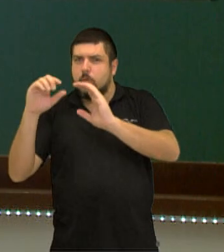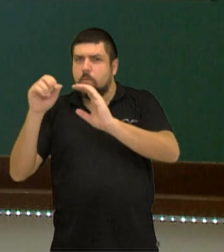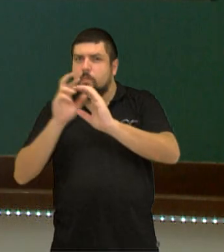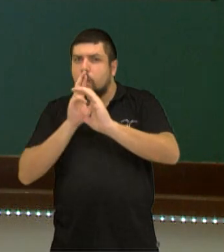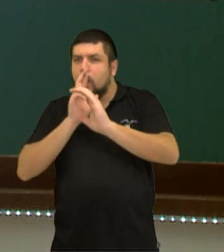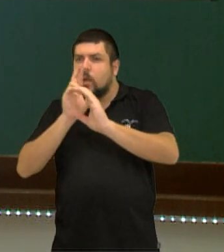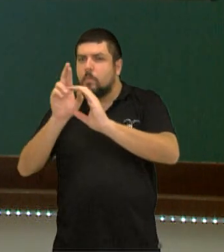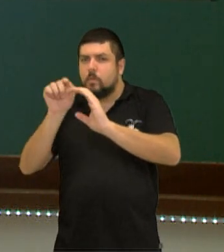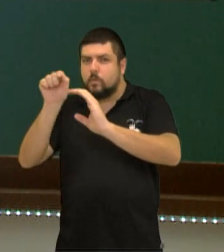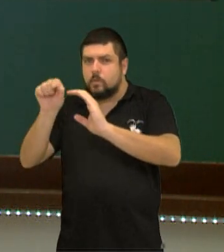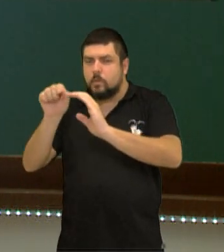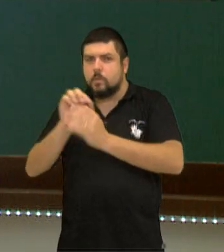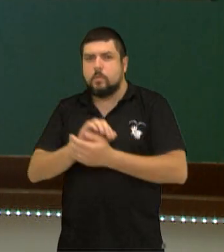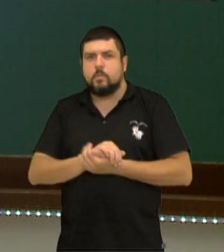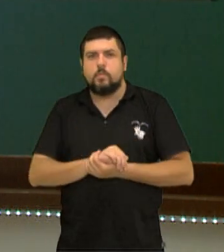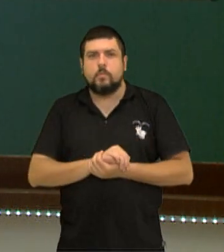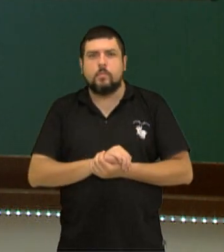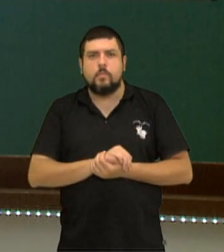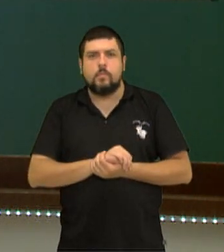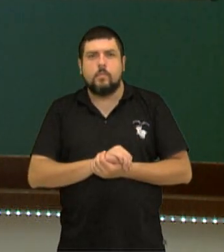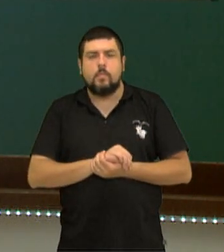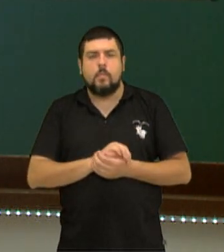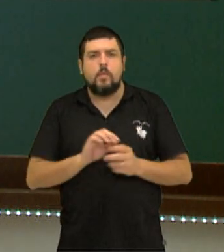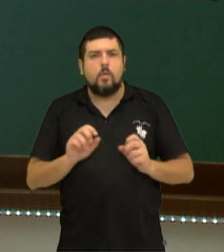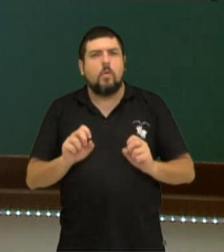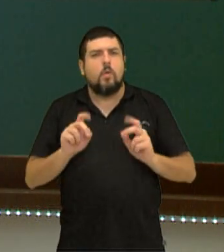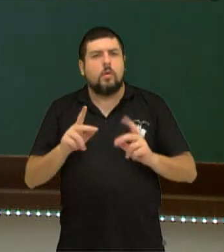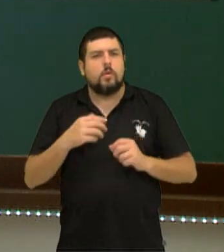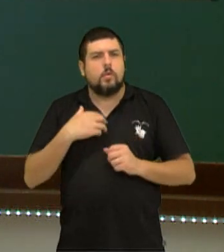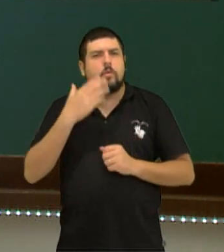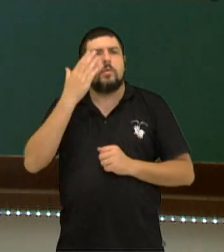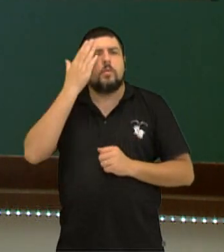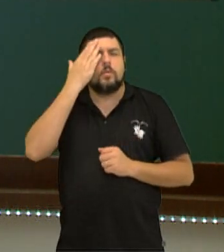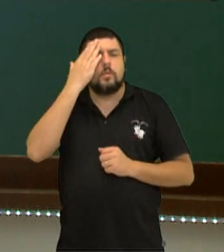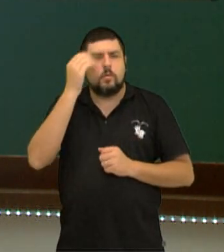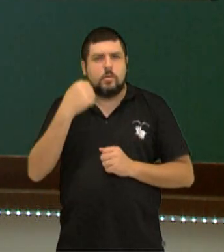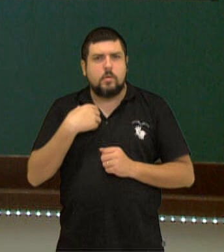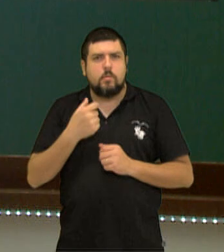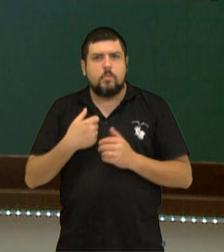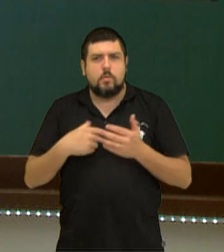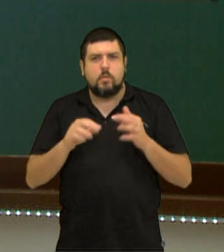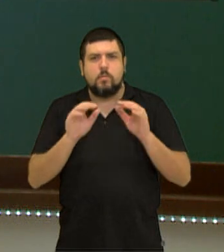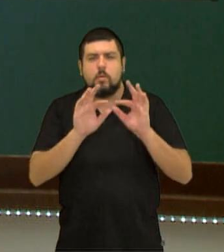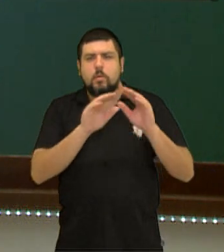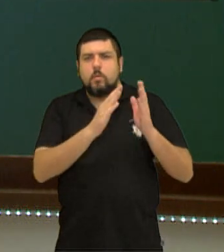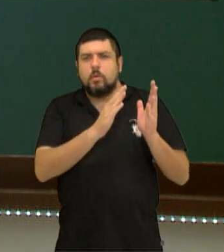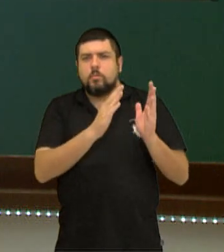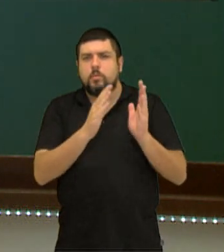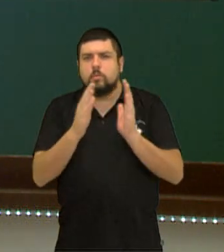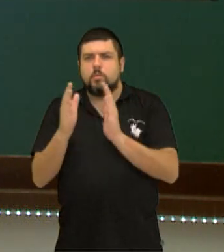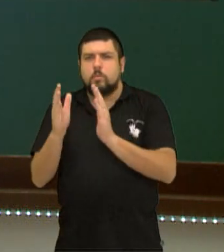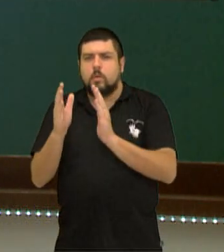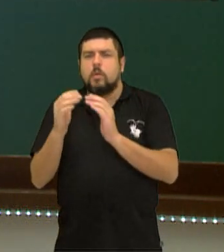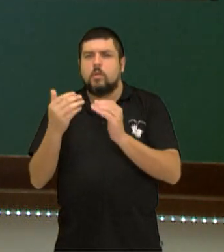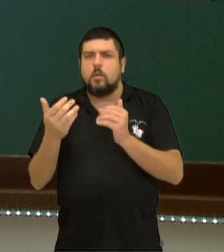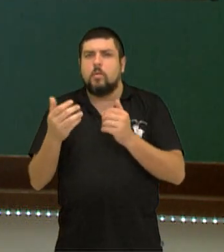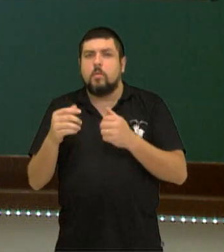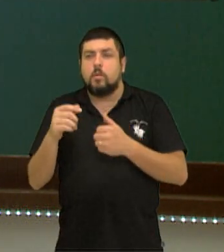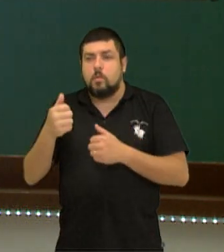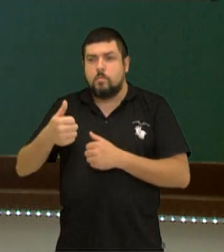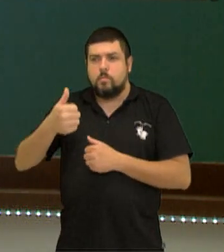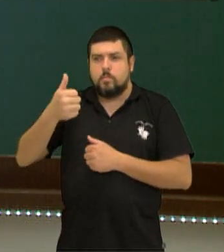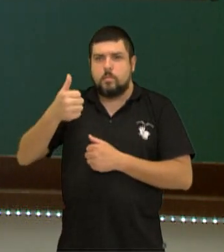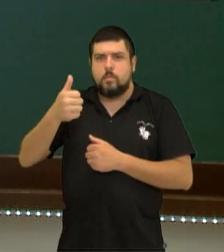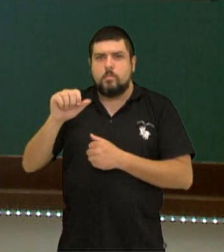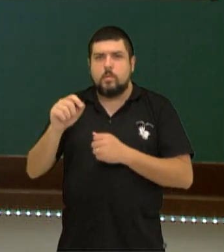diferença. Como a gente sabe que, pela ordem das operações, a gente teria que resolver